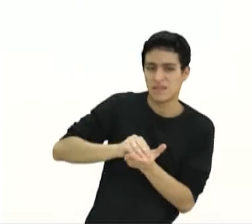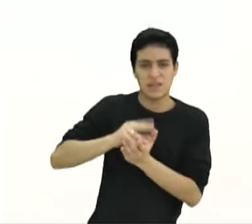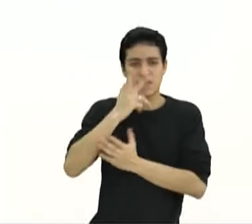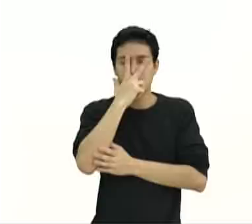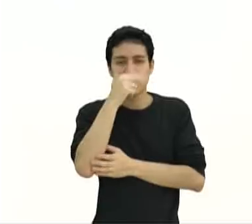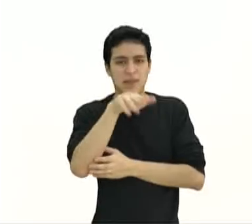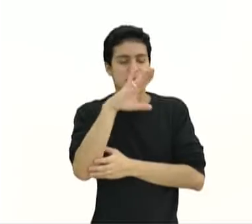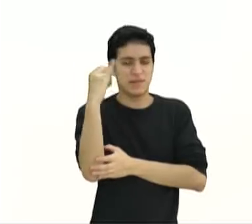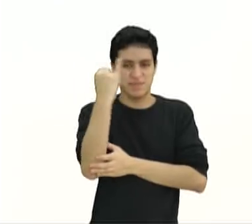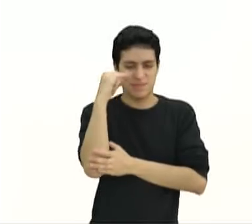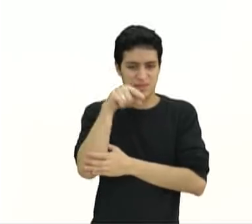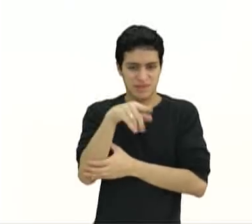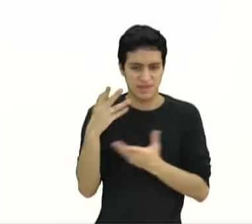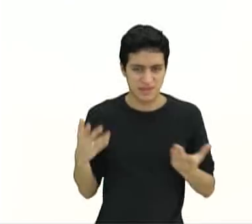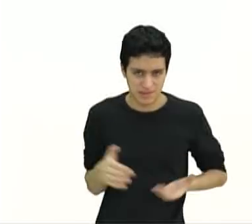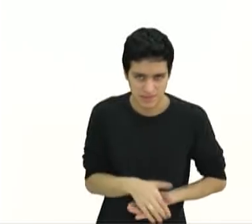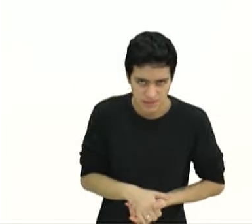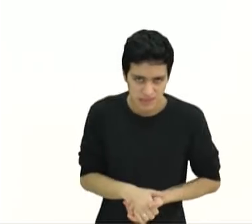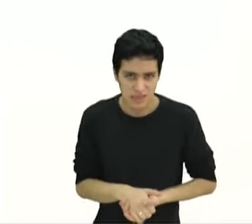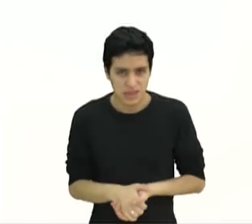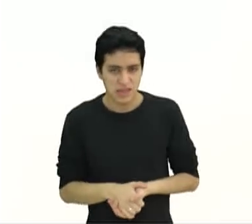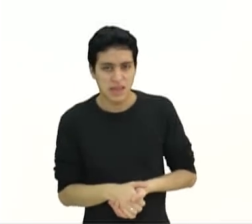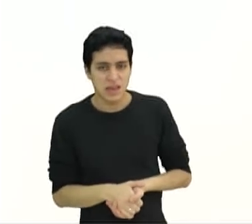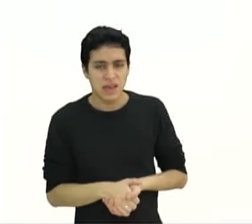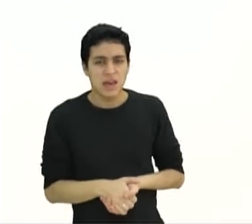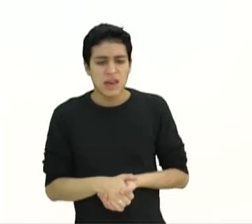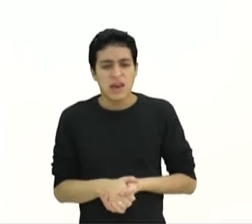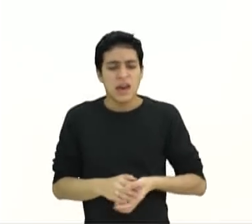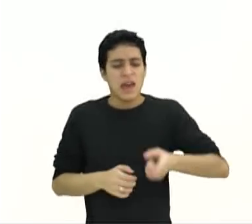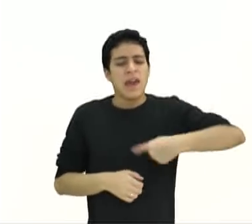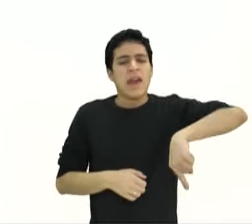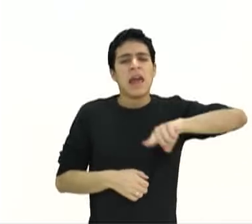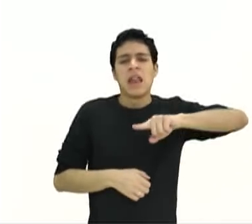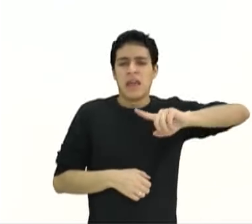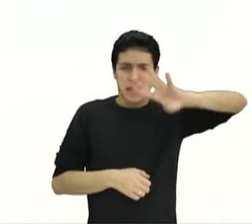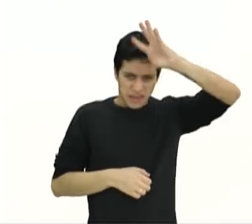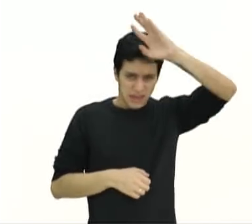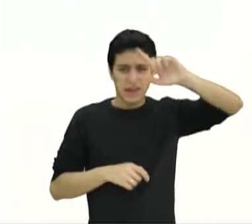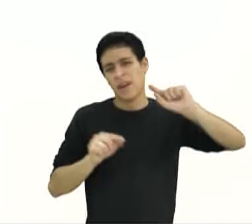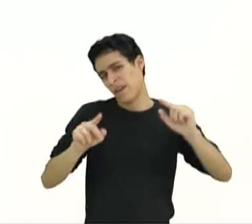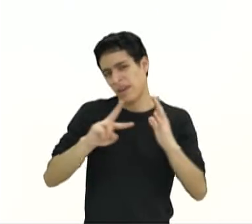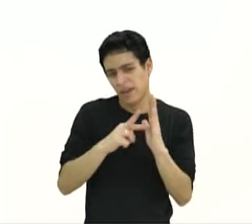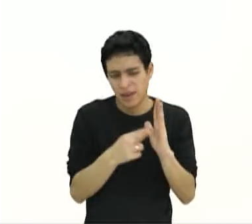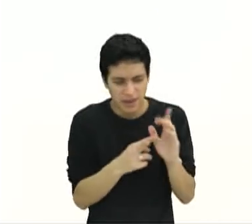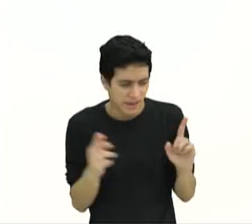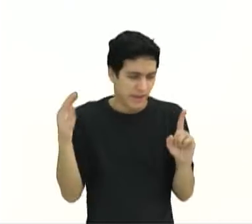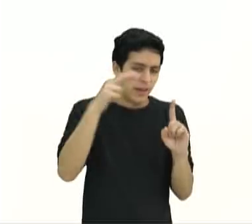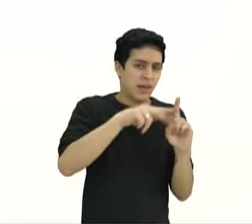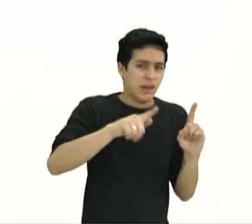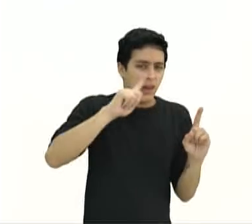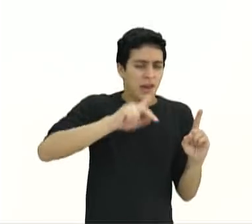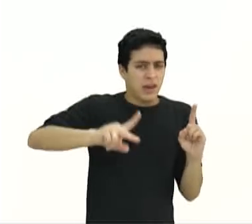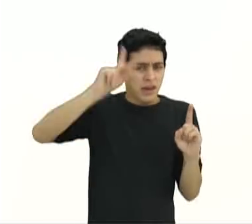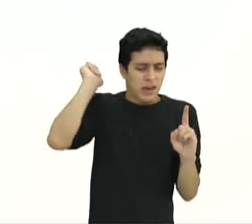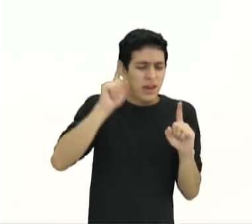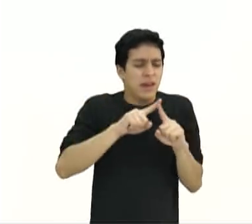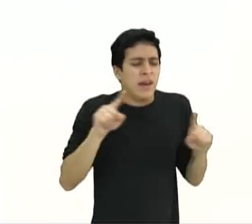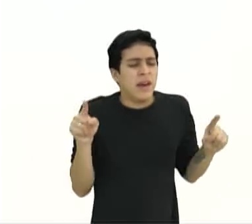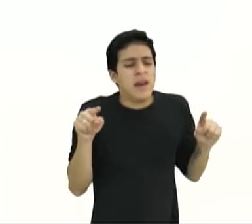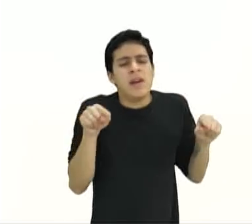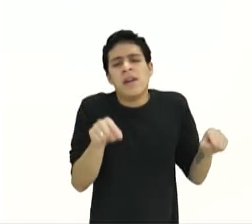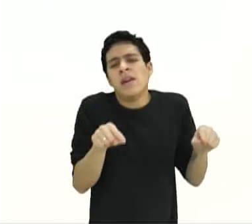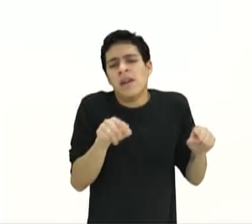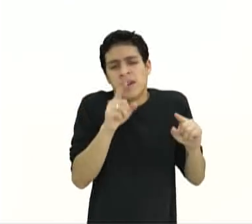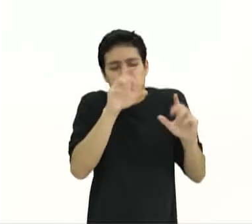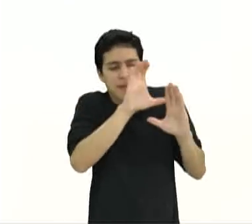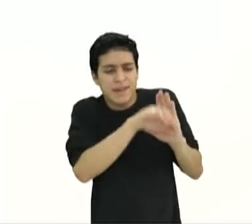relevância. Eles se referiam à Grécia Antiga, é claro, mas essa ideia pode ser